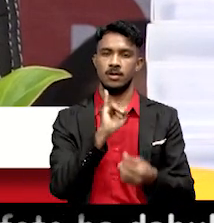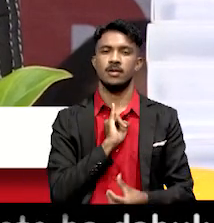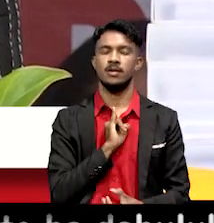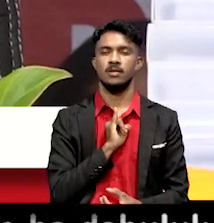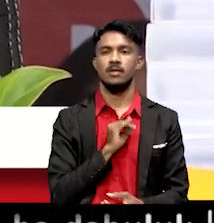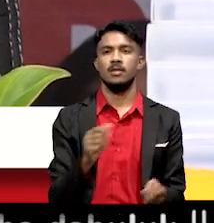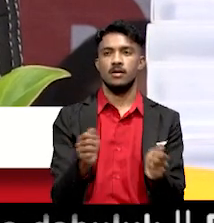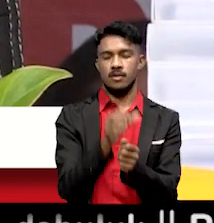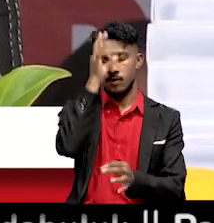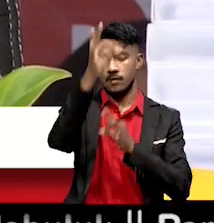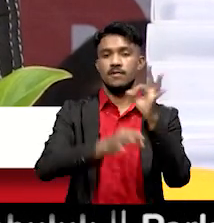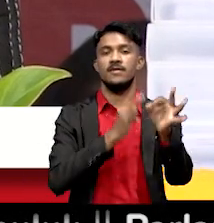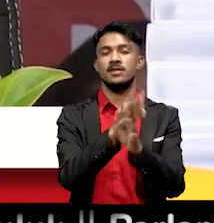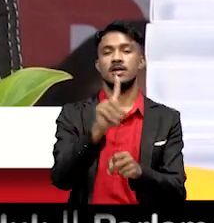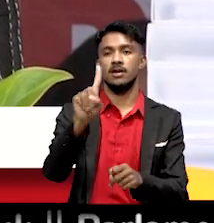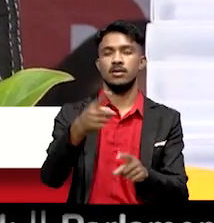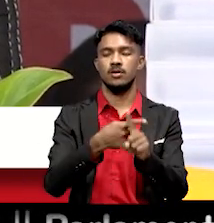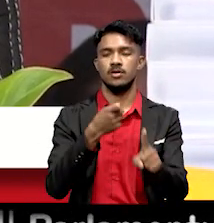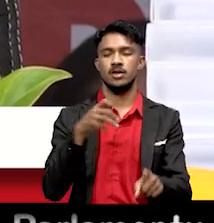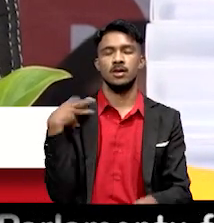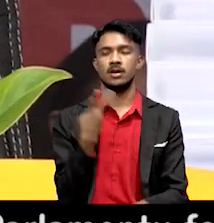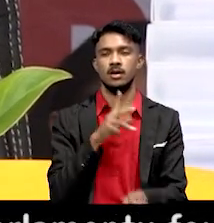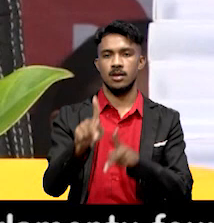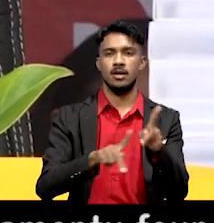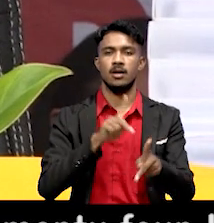confiança ida mai ho sitania povo soberano